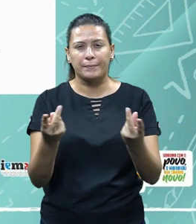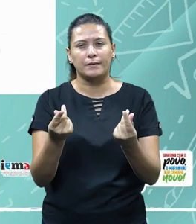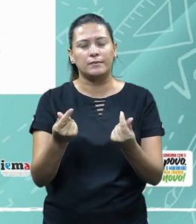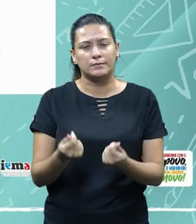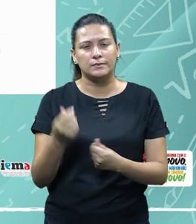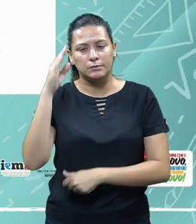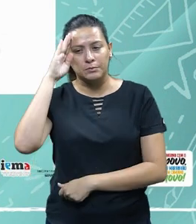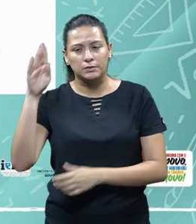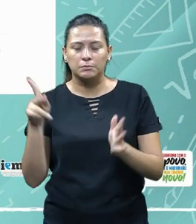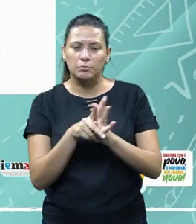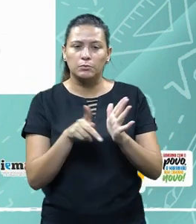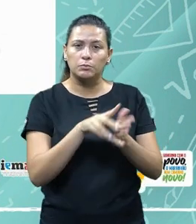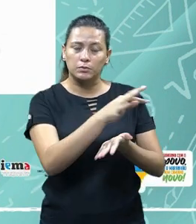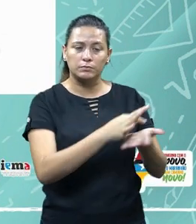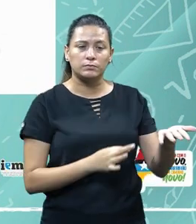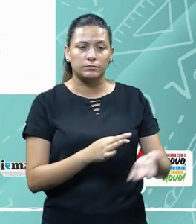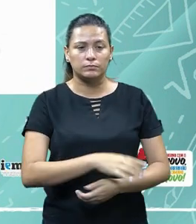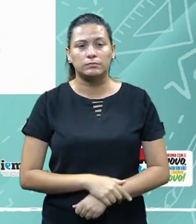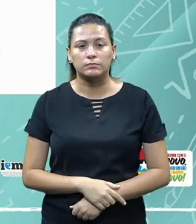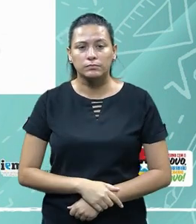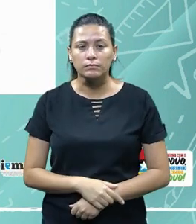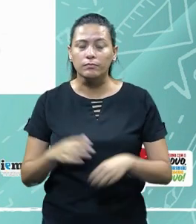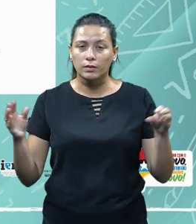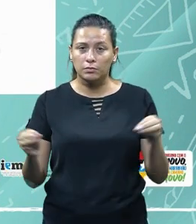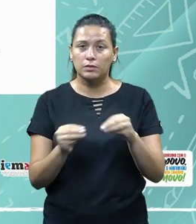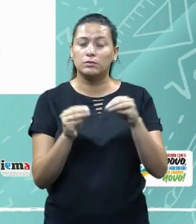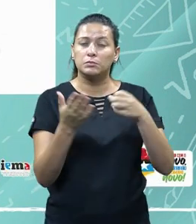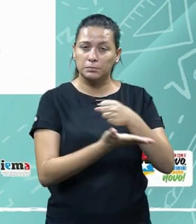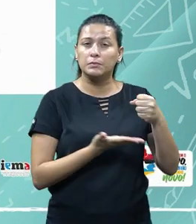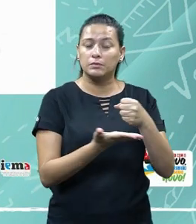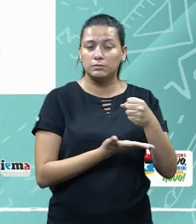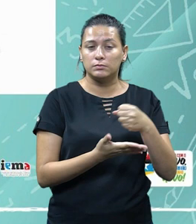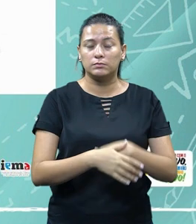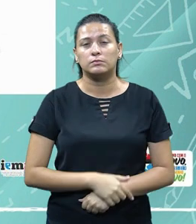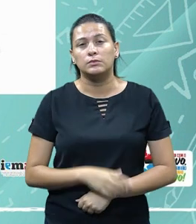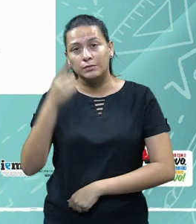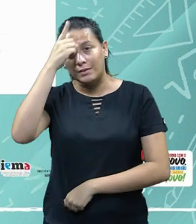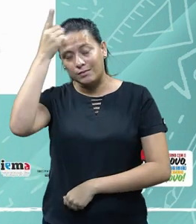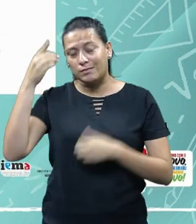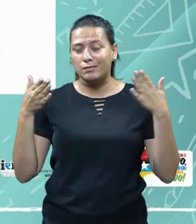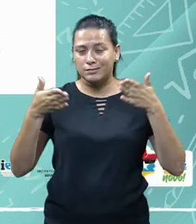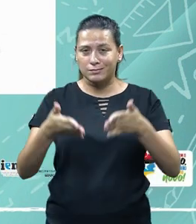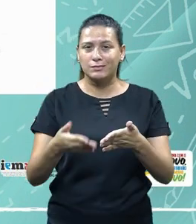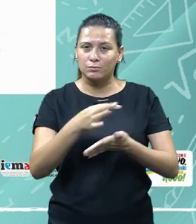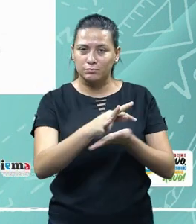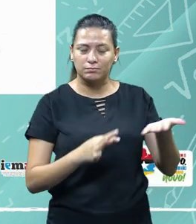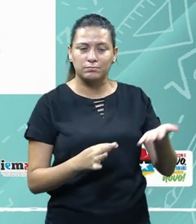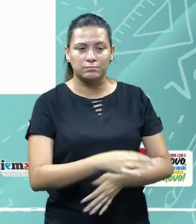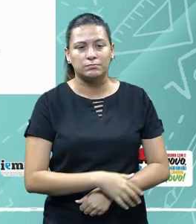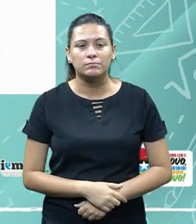principal do o texto mas ele fez um resumo bem básico do que seria a ideia Central desse texto né